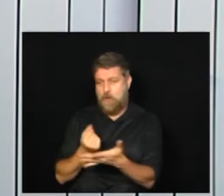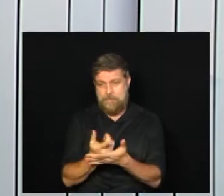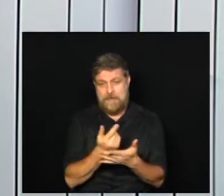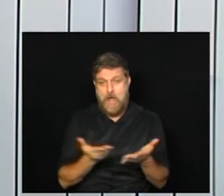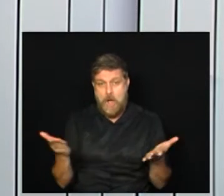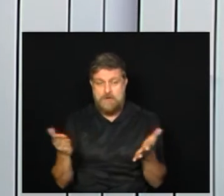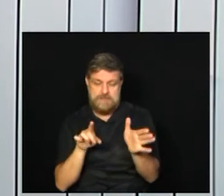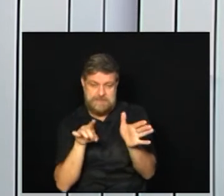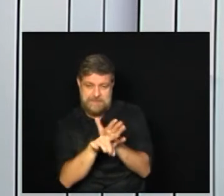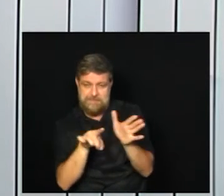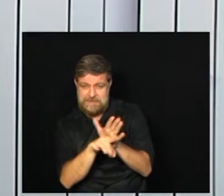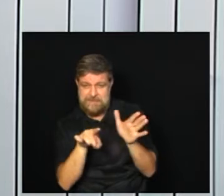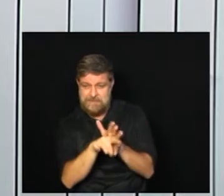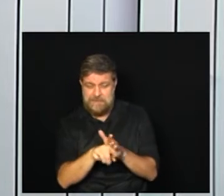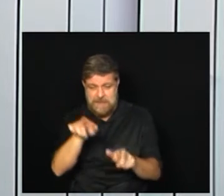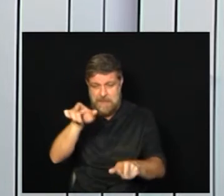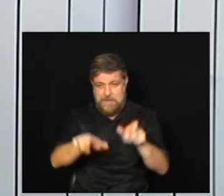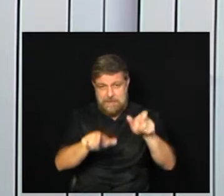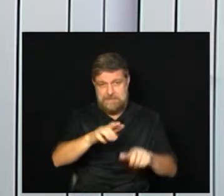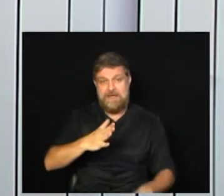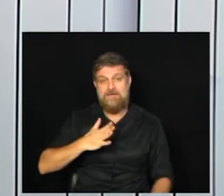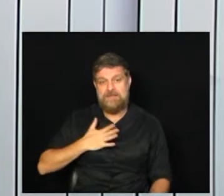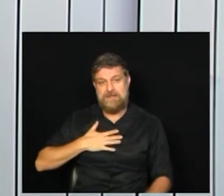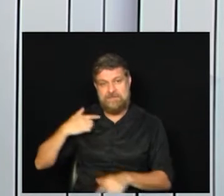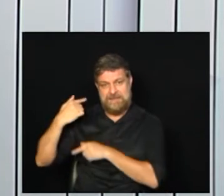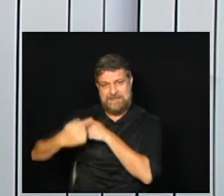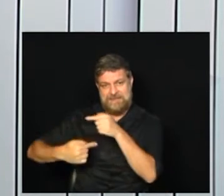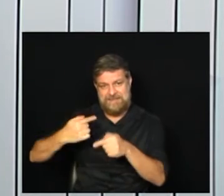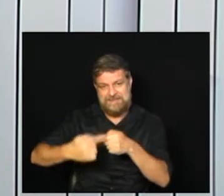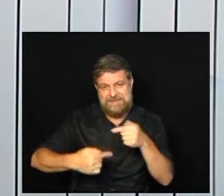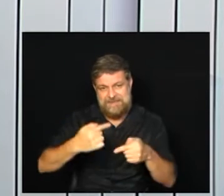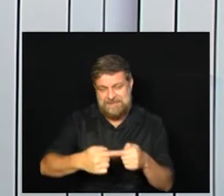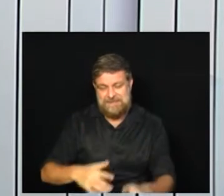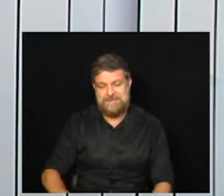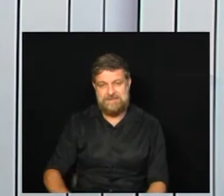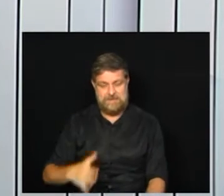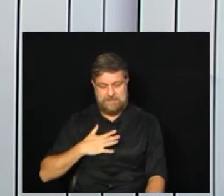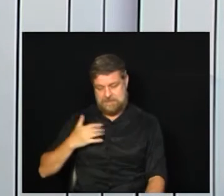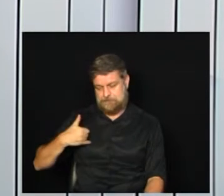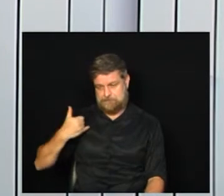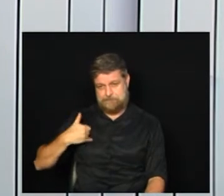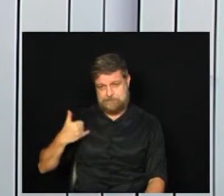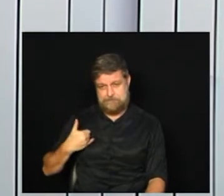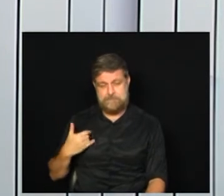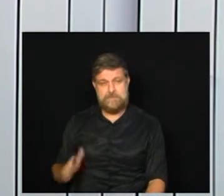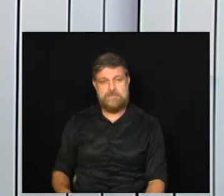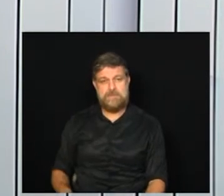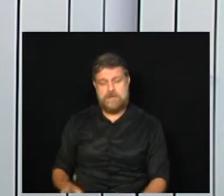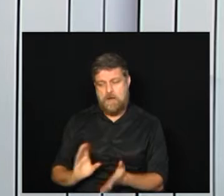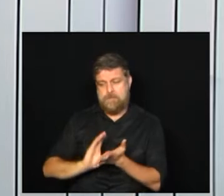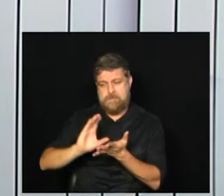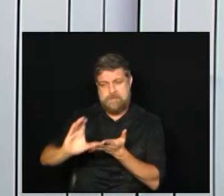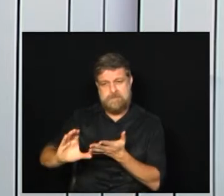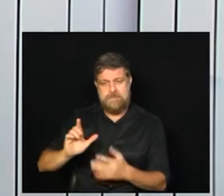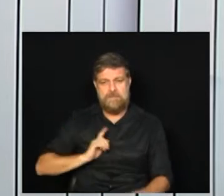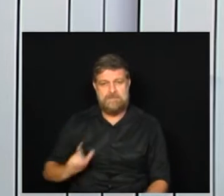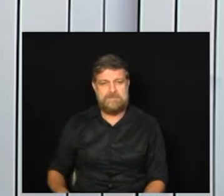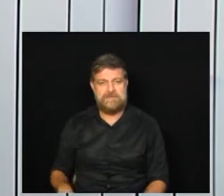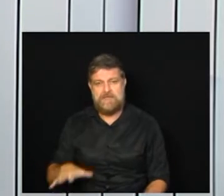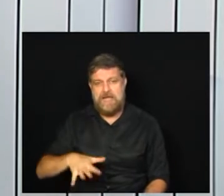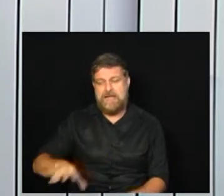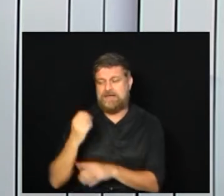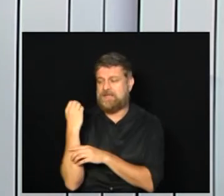sensação, né, de que está ganhando dinheiro. As pessoas ouvem a gente falando sobre isso, mas falam, não, mas lá que eu botei 10 mil reais no mês